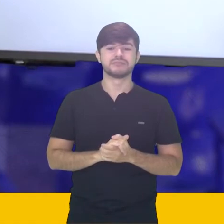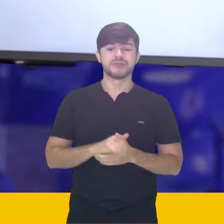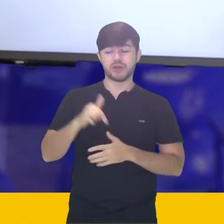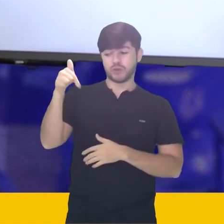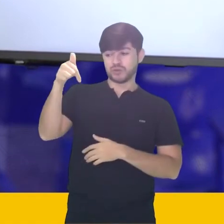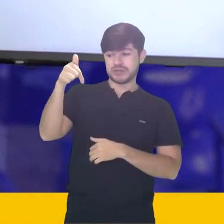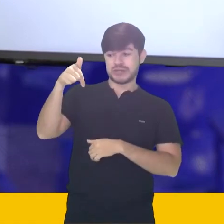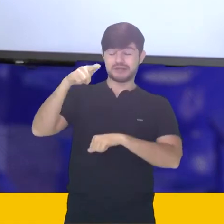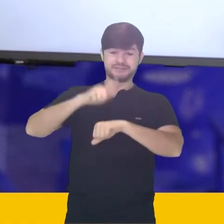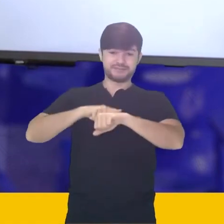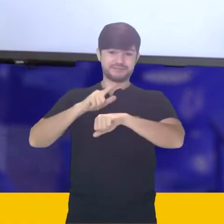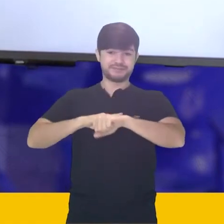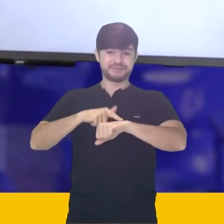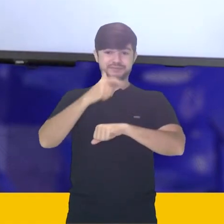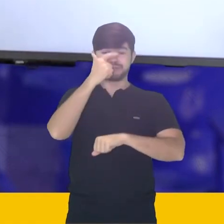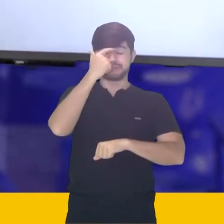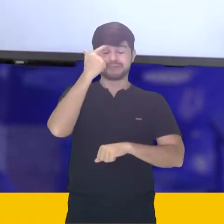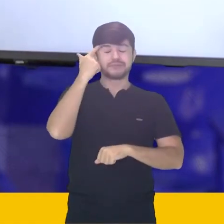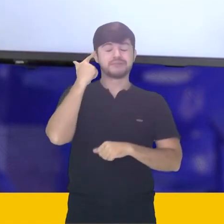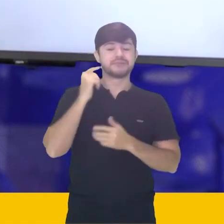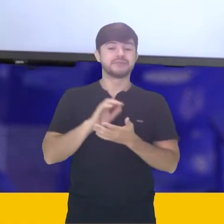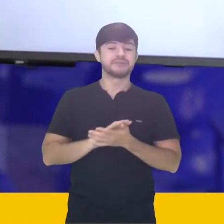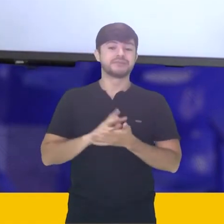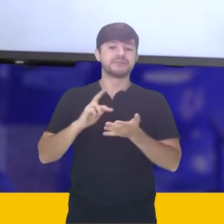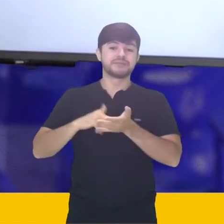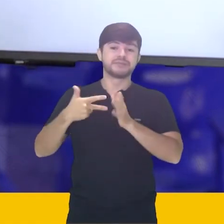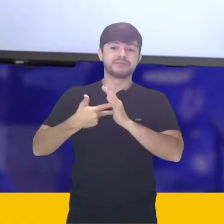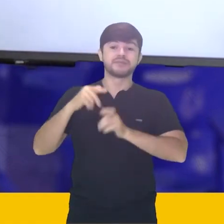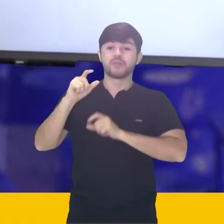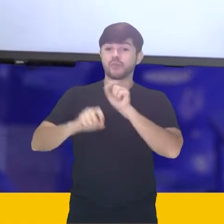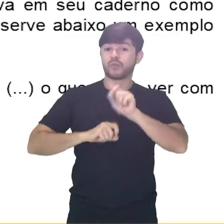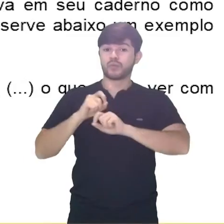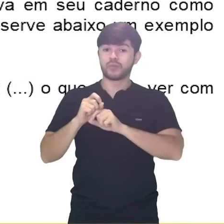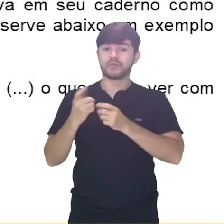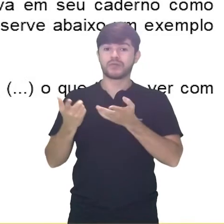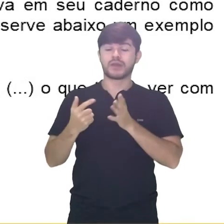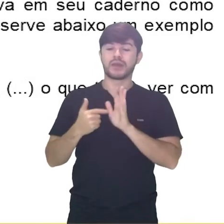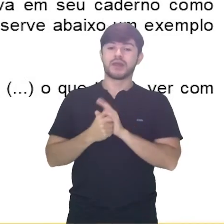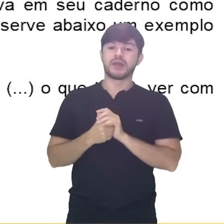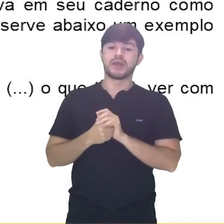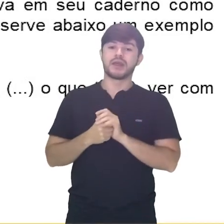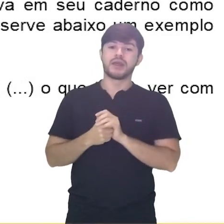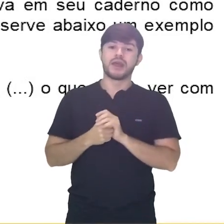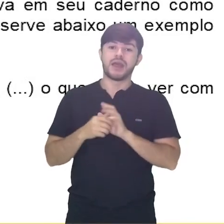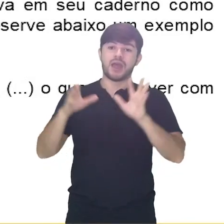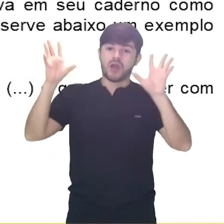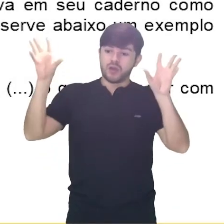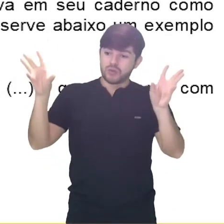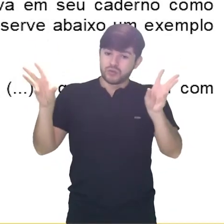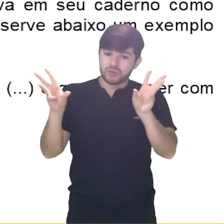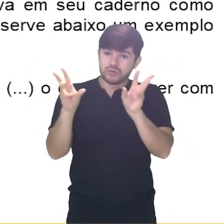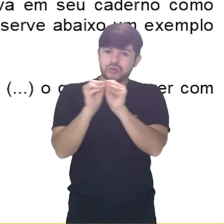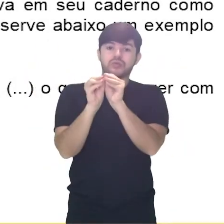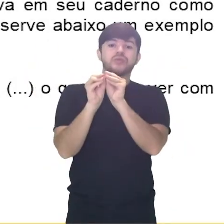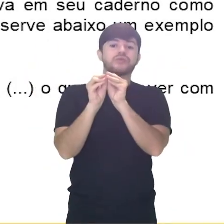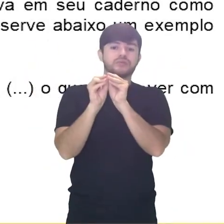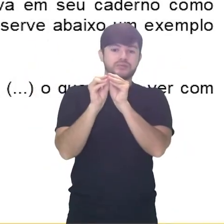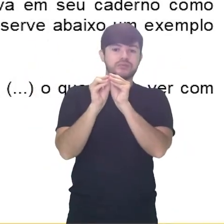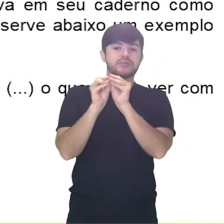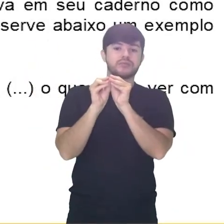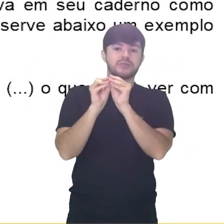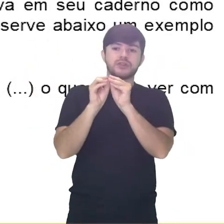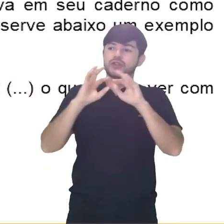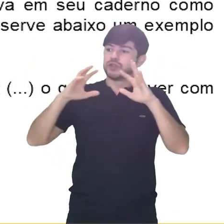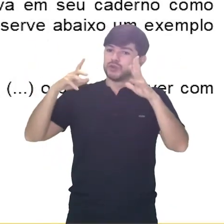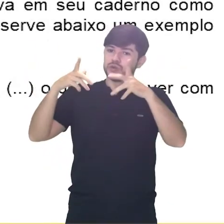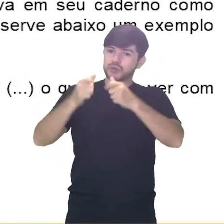Sétimo passo agora. O sétimo passo, ele tem como objetivo a gente fazer a síntese, né, de quase